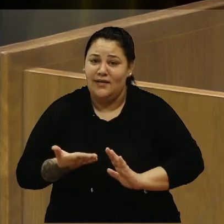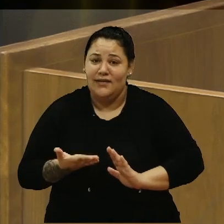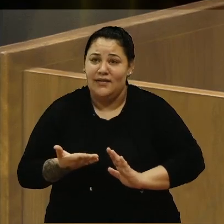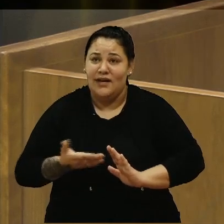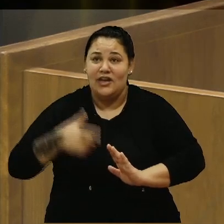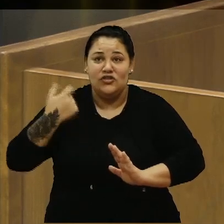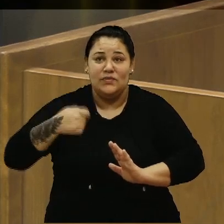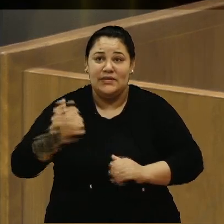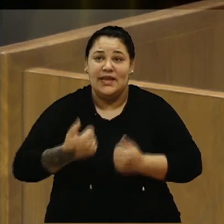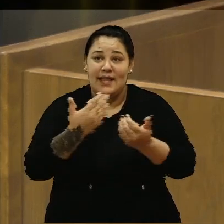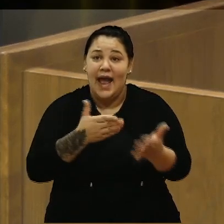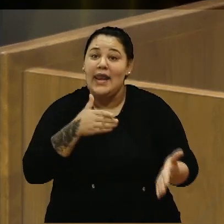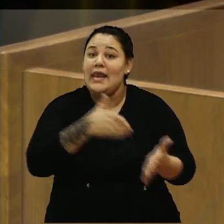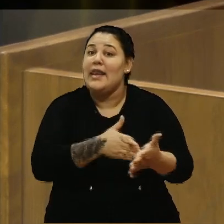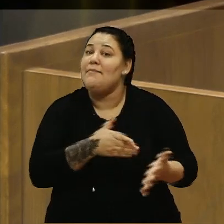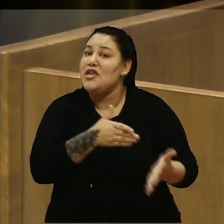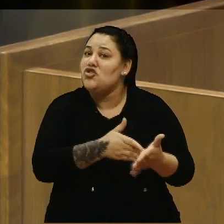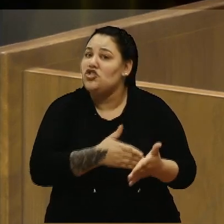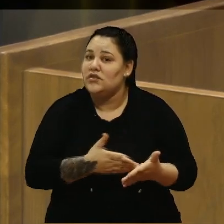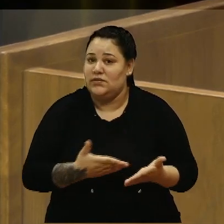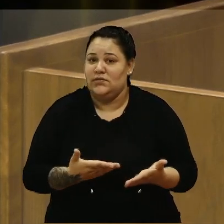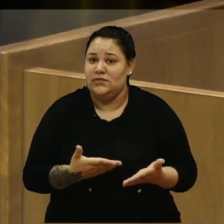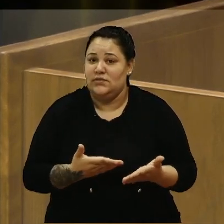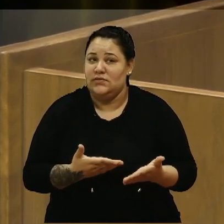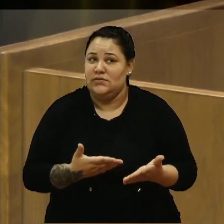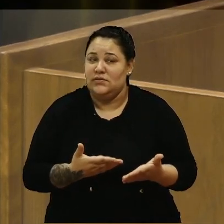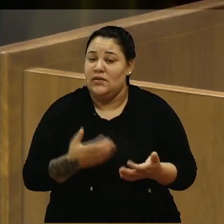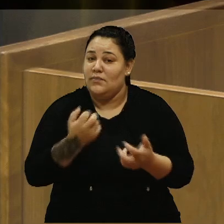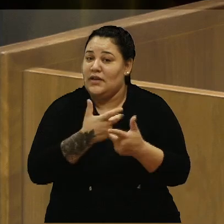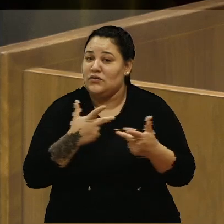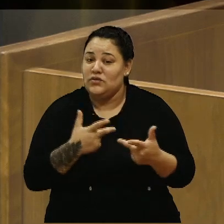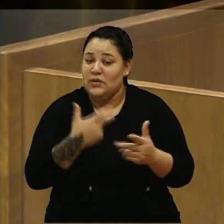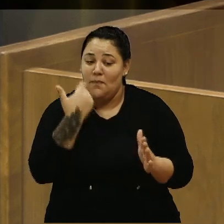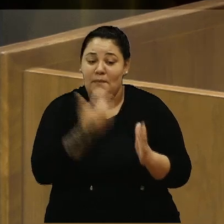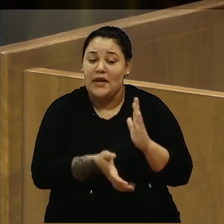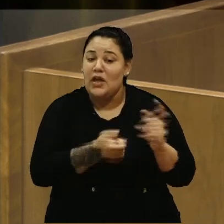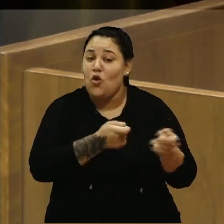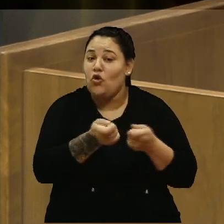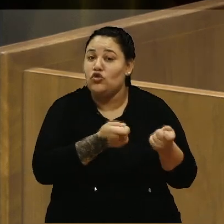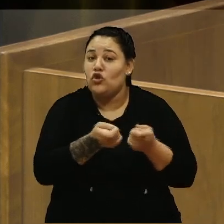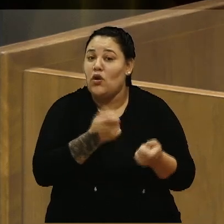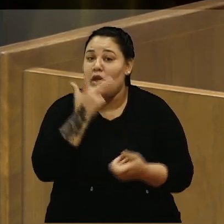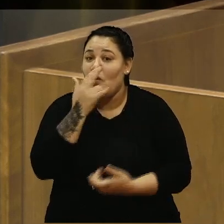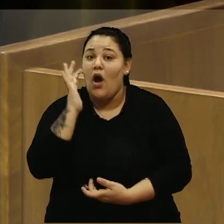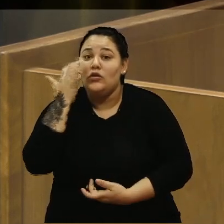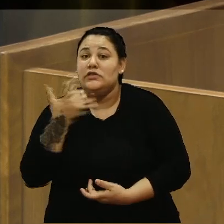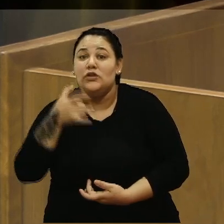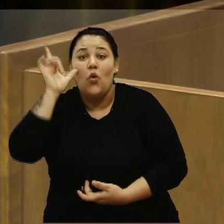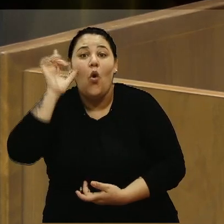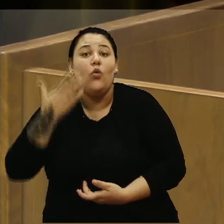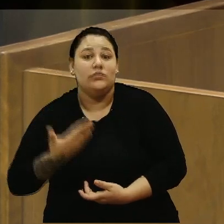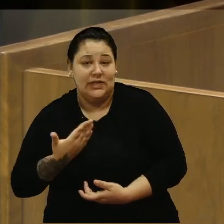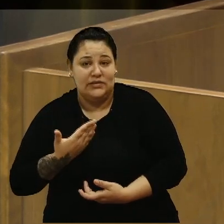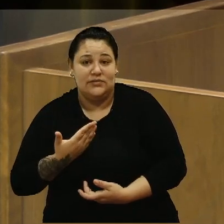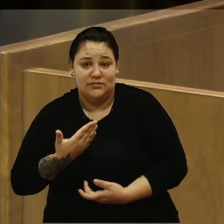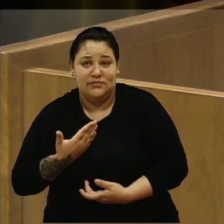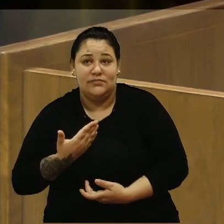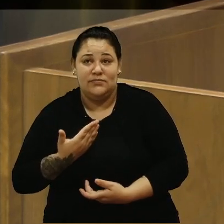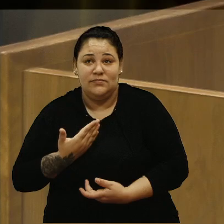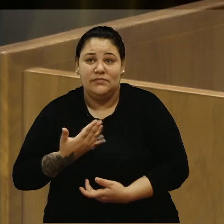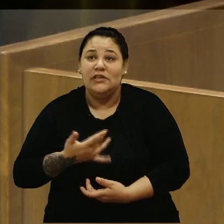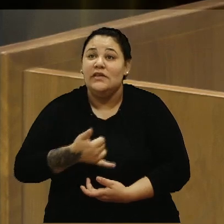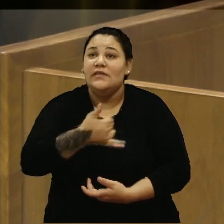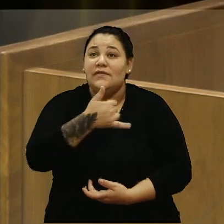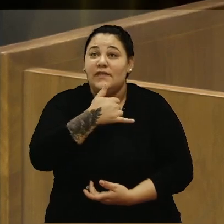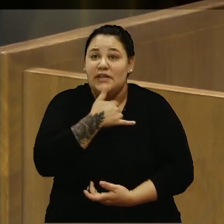colocar limites, para que as coisas não saiam como aconteceu ontem. E aí,